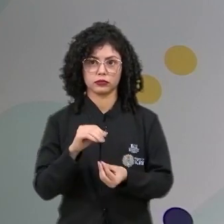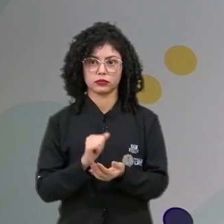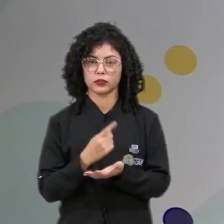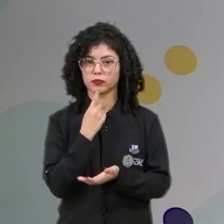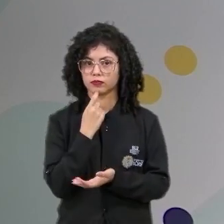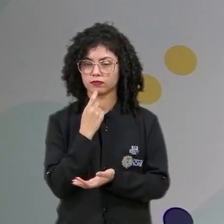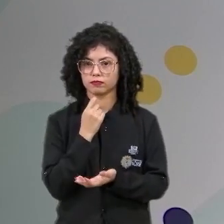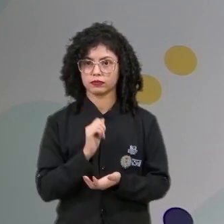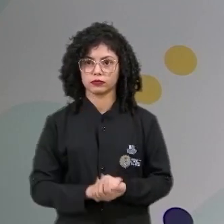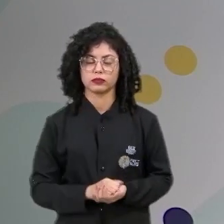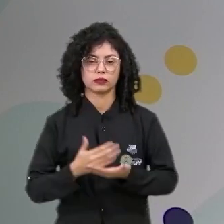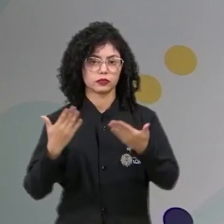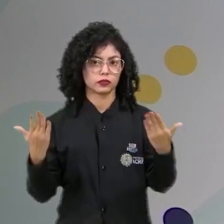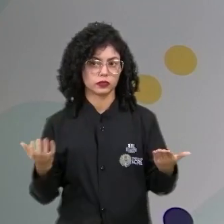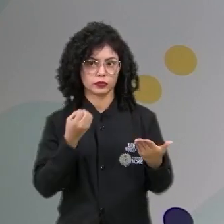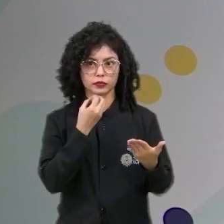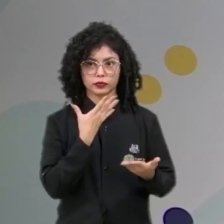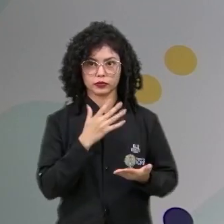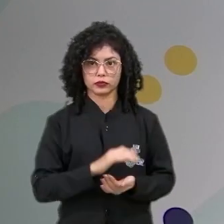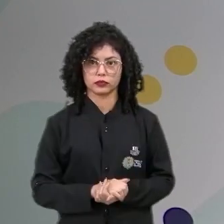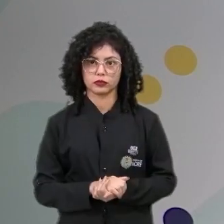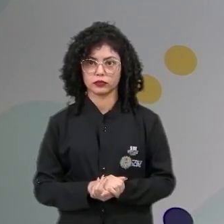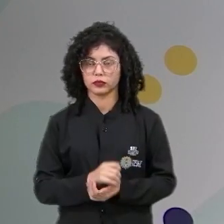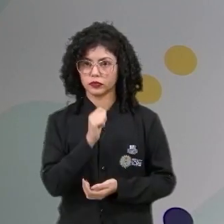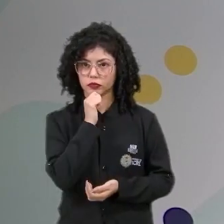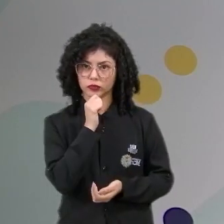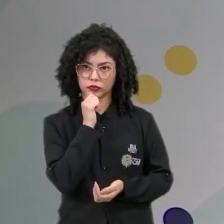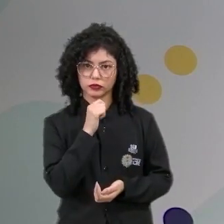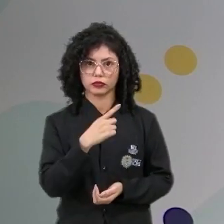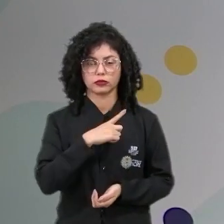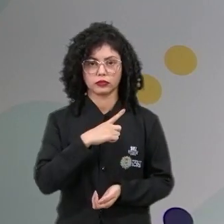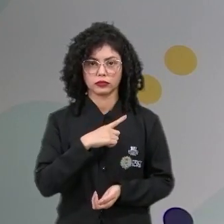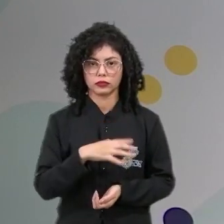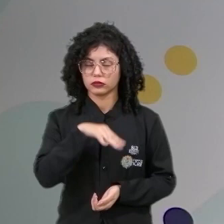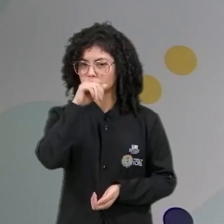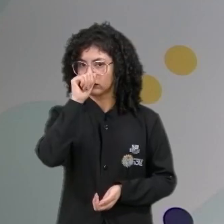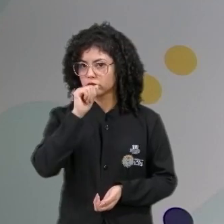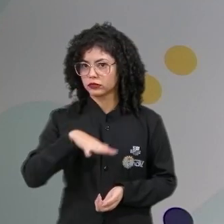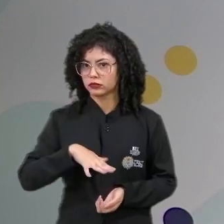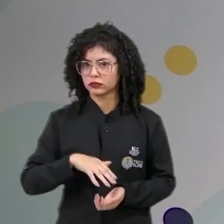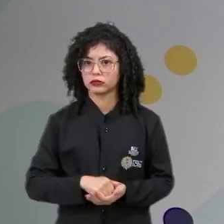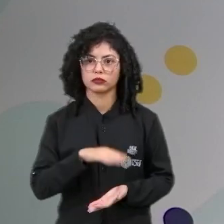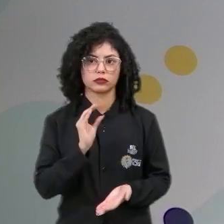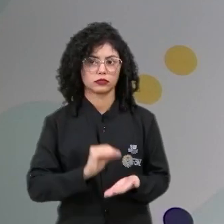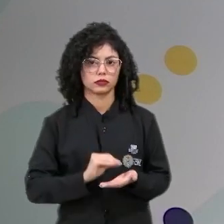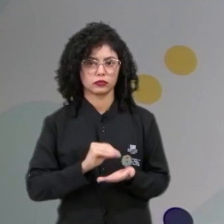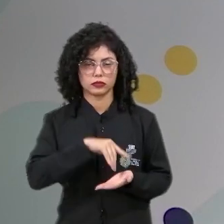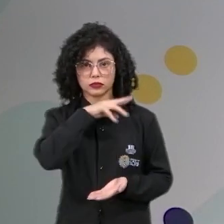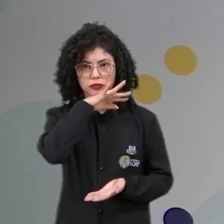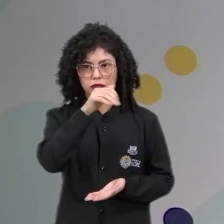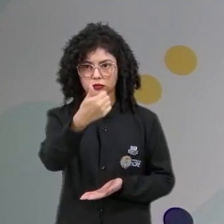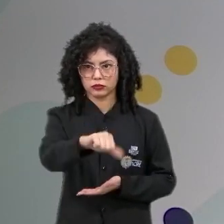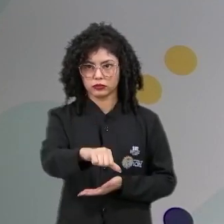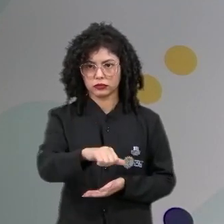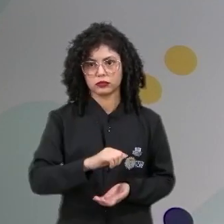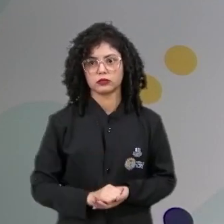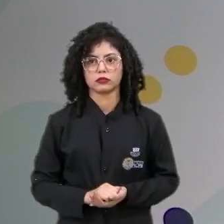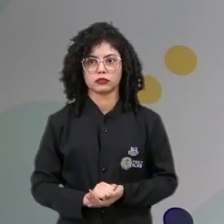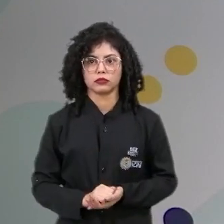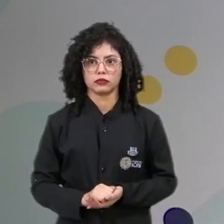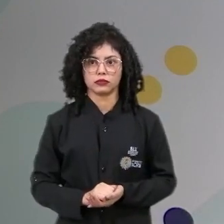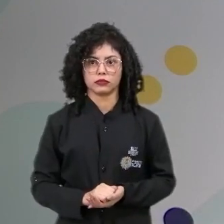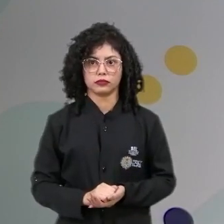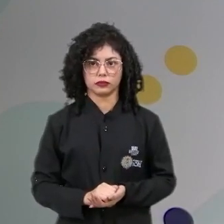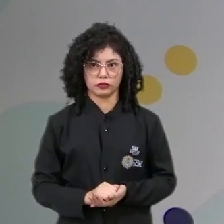sangue. Bom, o indivíduo então teria uma respiração ineficiente, mas isso é